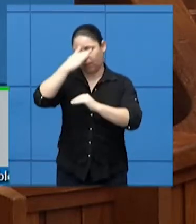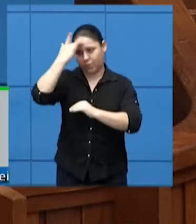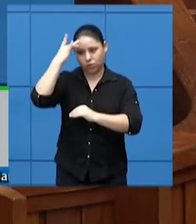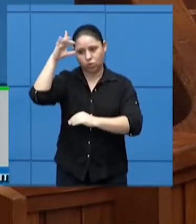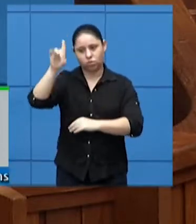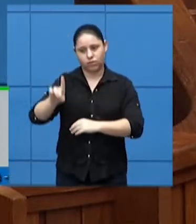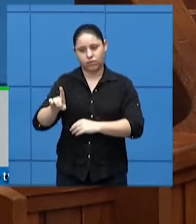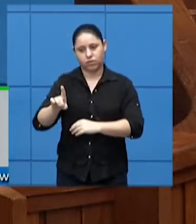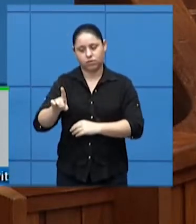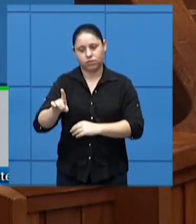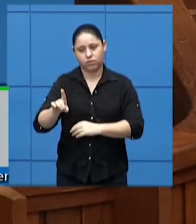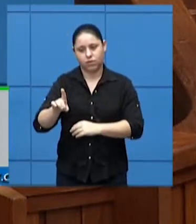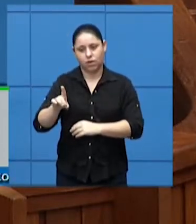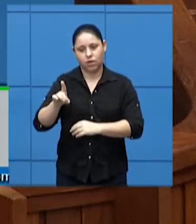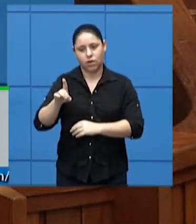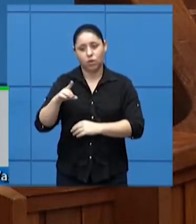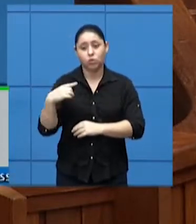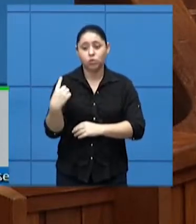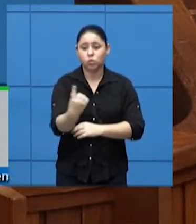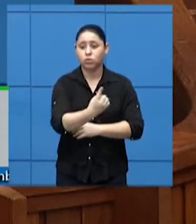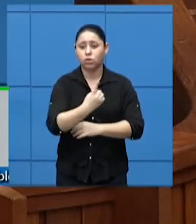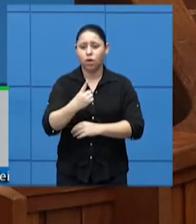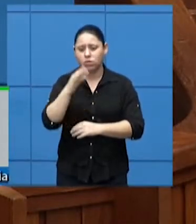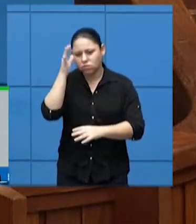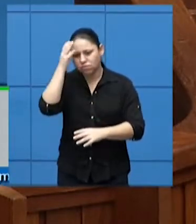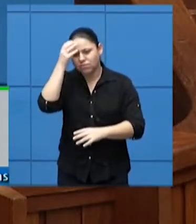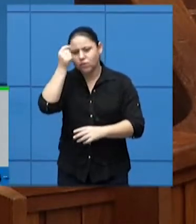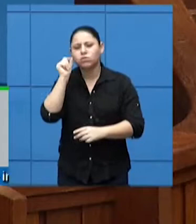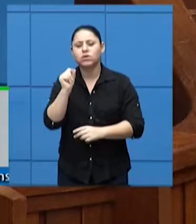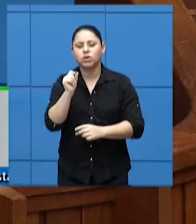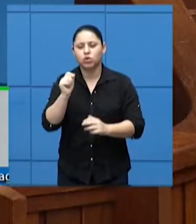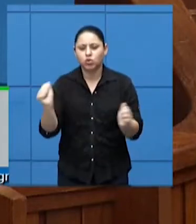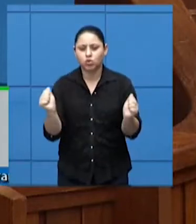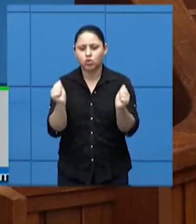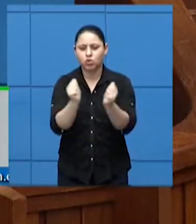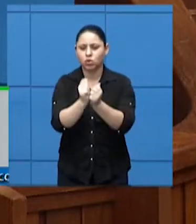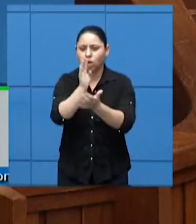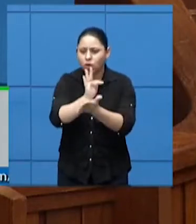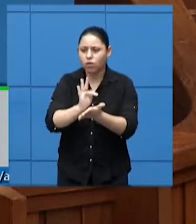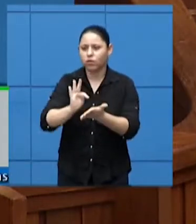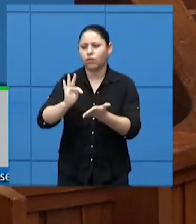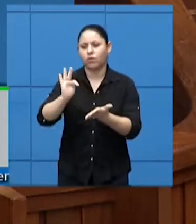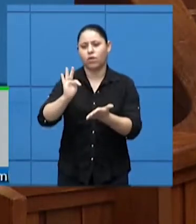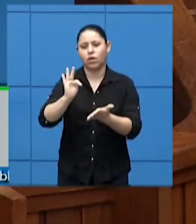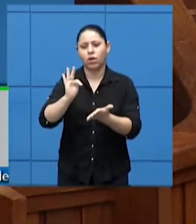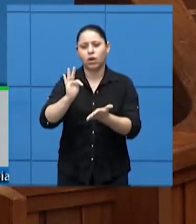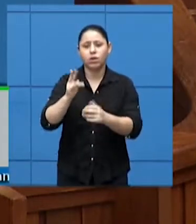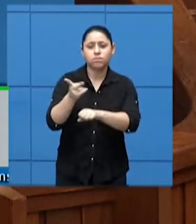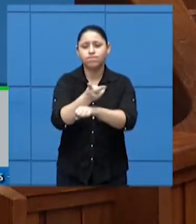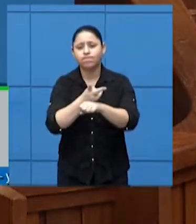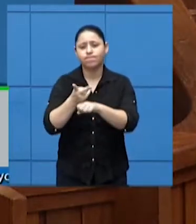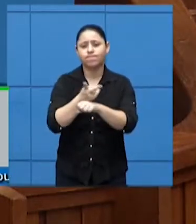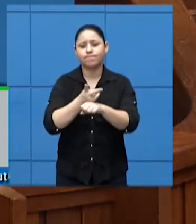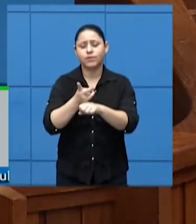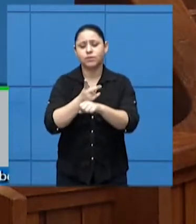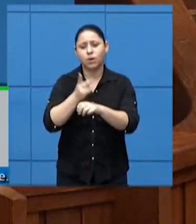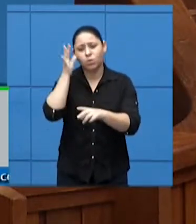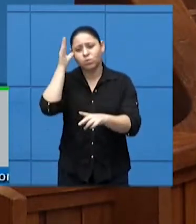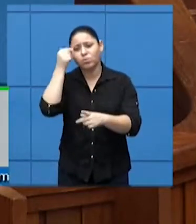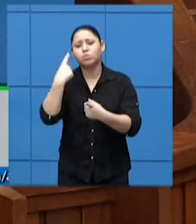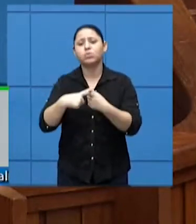com deficiência, nós resolvemos juntar o fórum e irmos em busca de uma